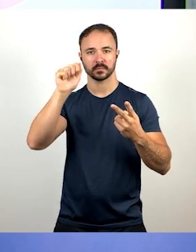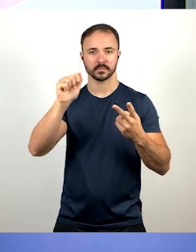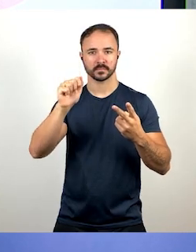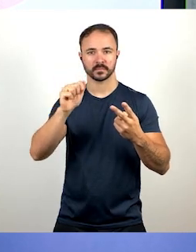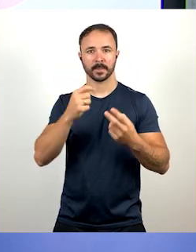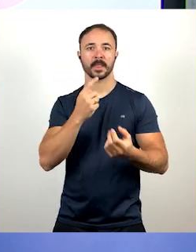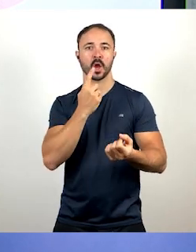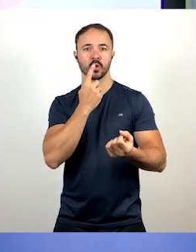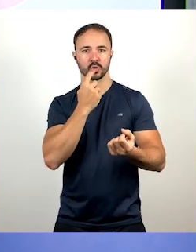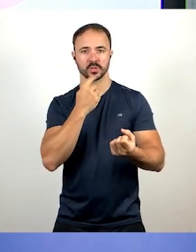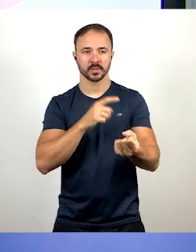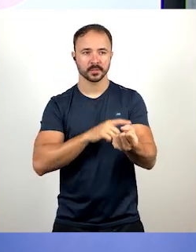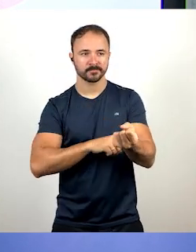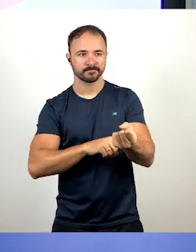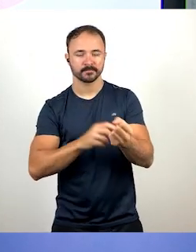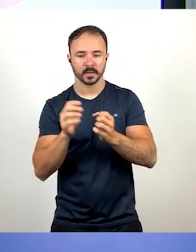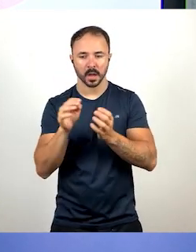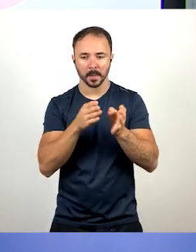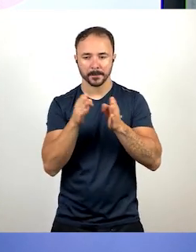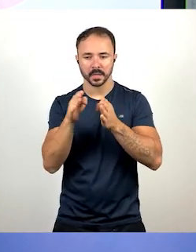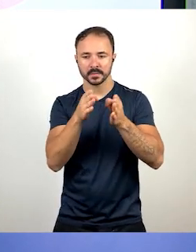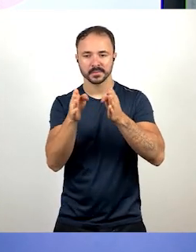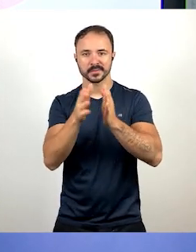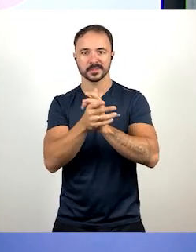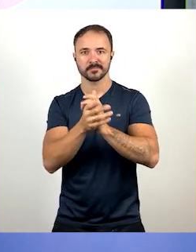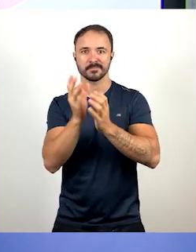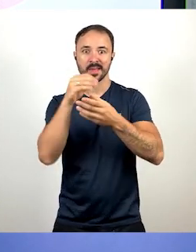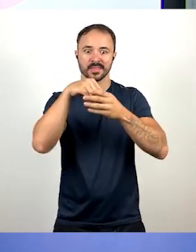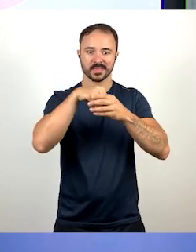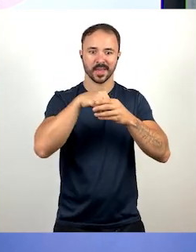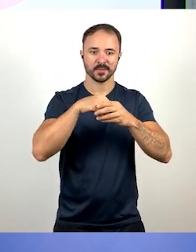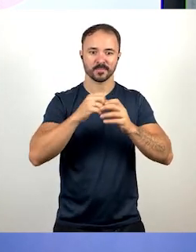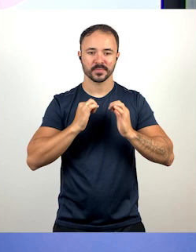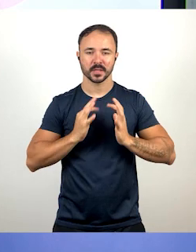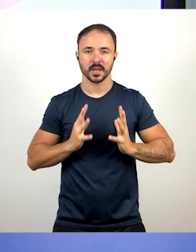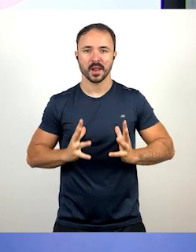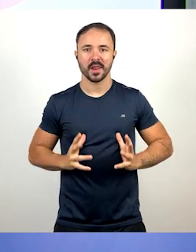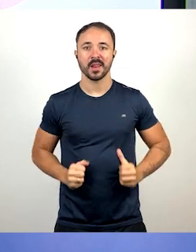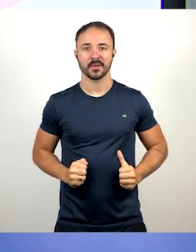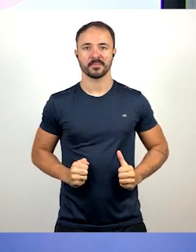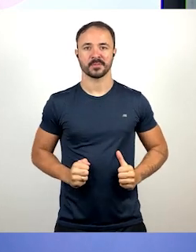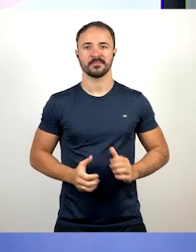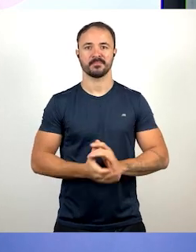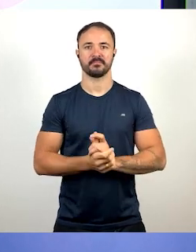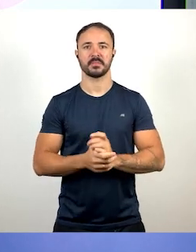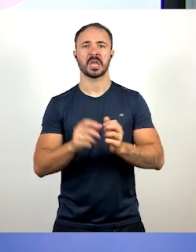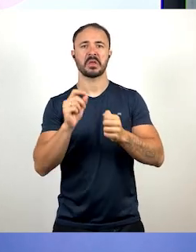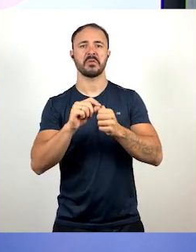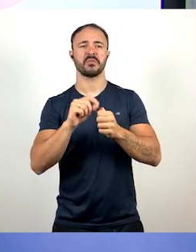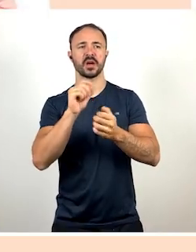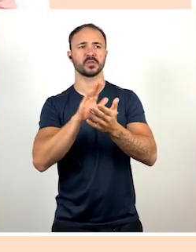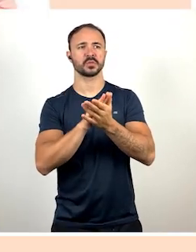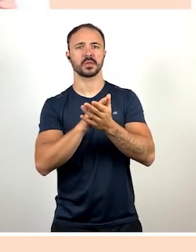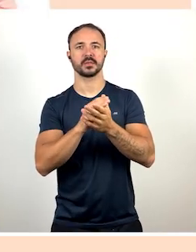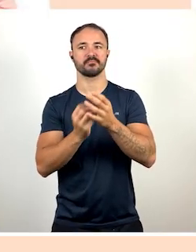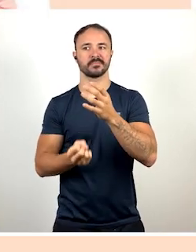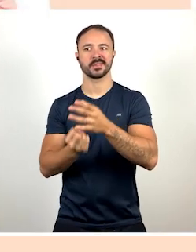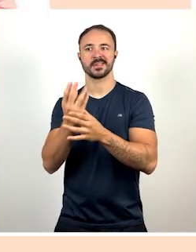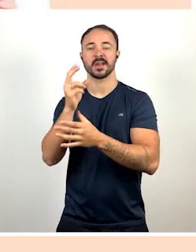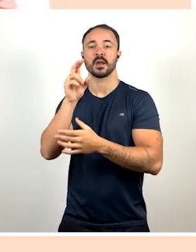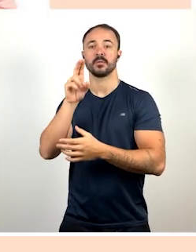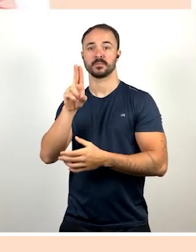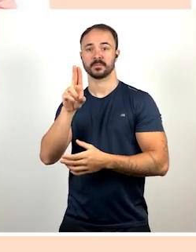vai ser filtrado, onde serão retiradas todas as impurezas para a formação da urina.